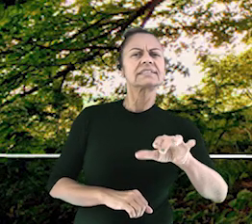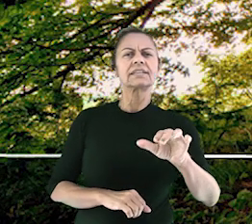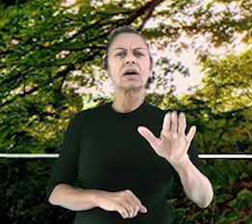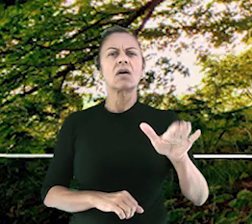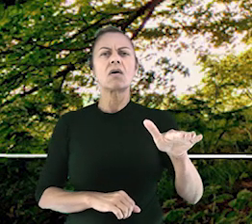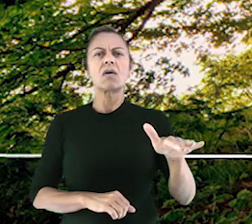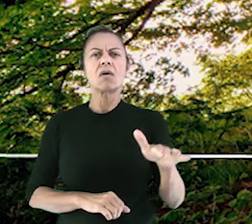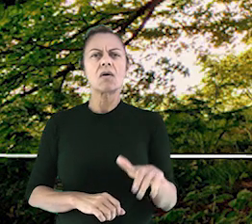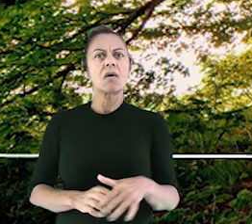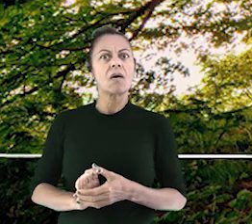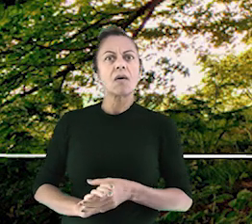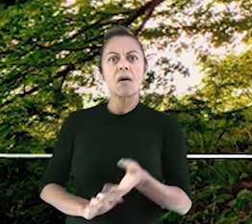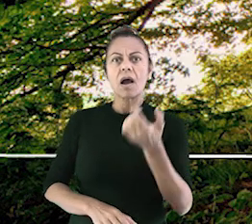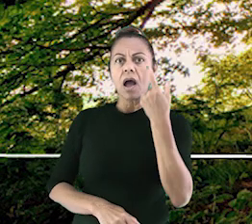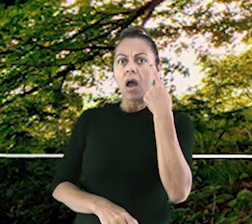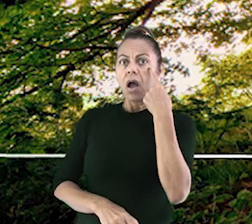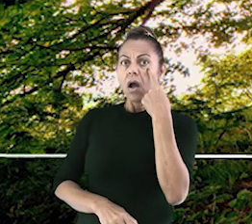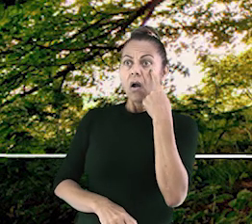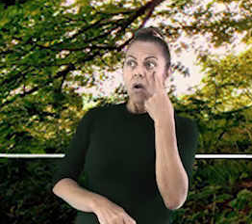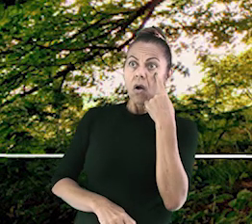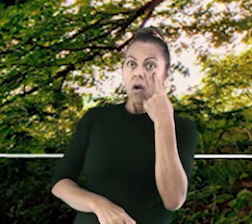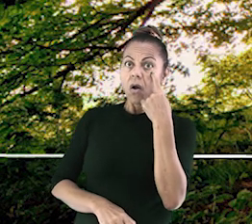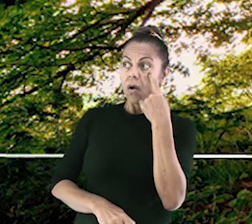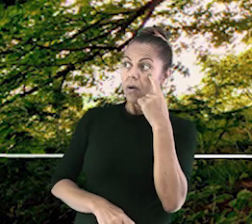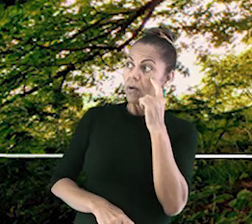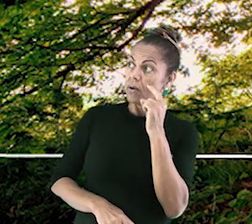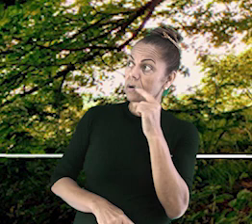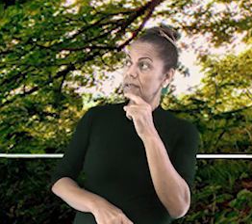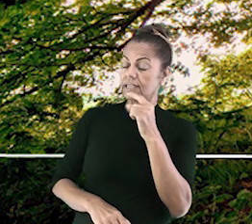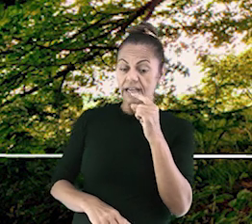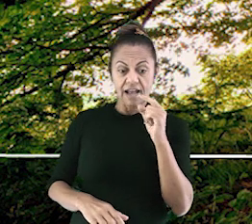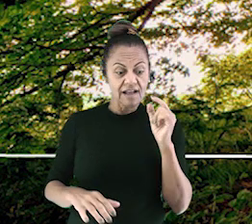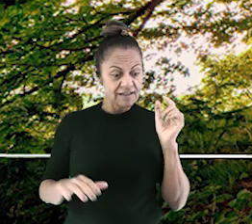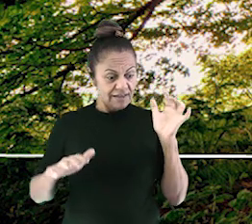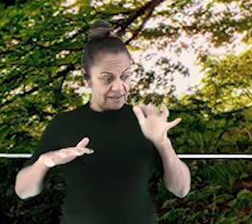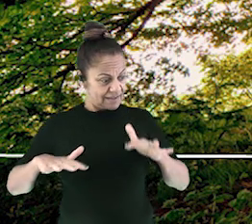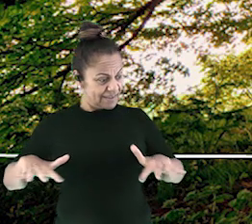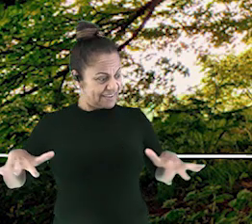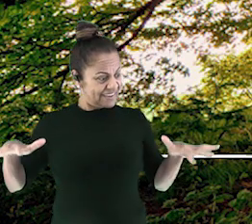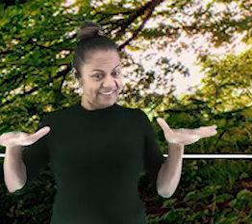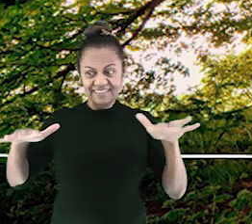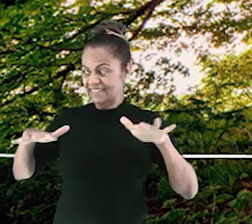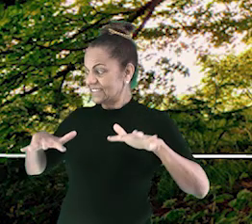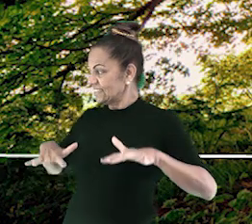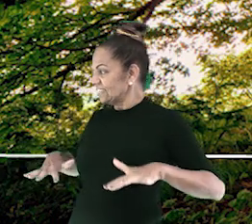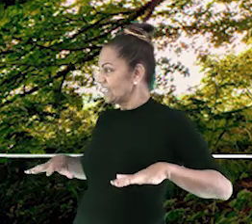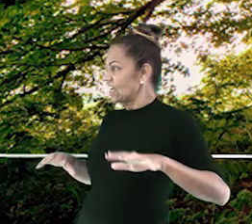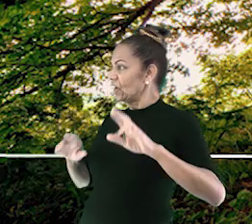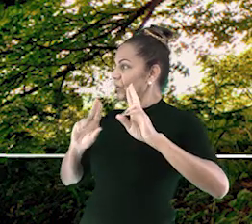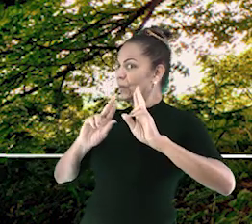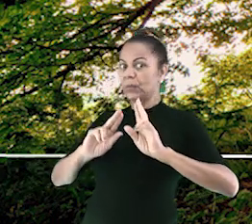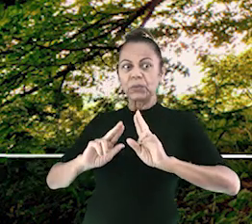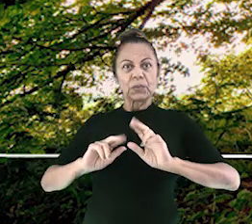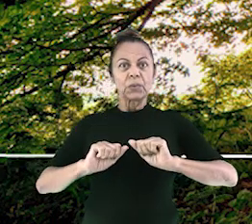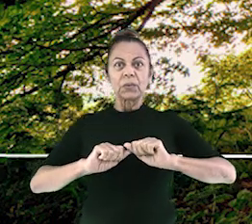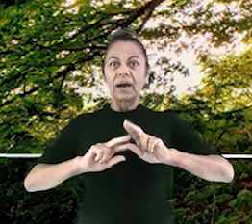Crianças, olha que legal onde nós estamos!